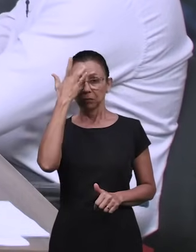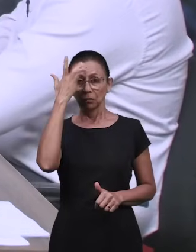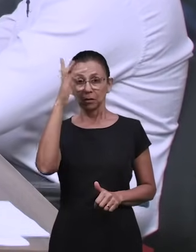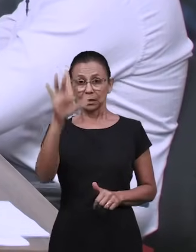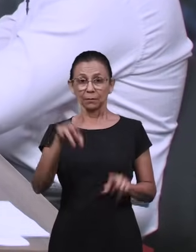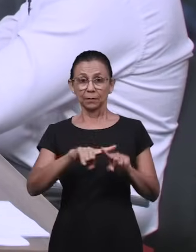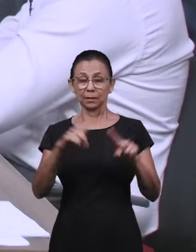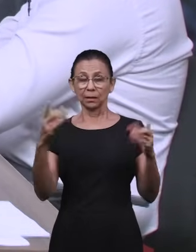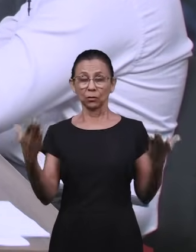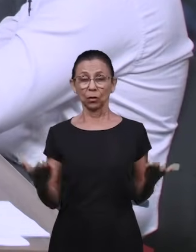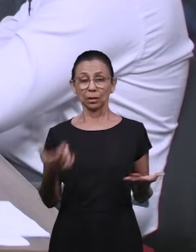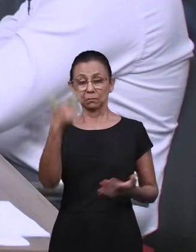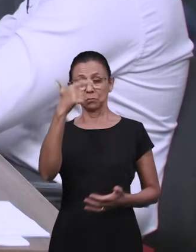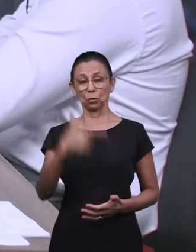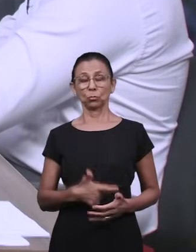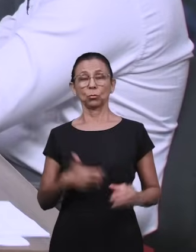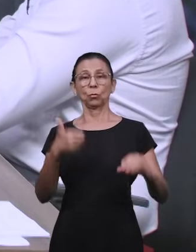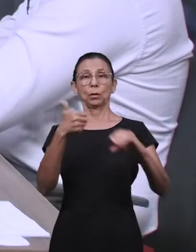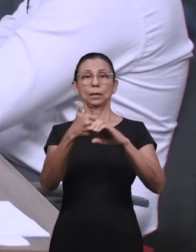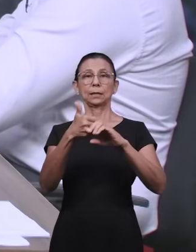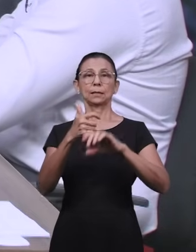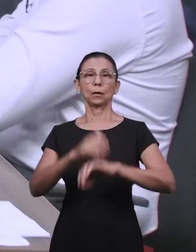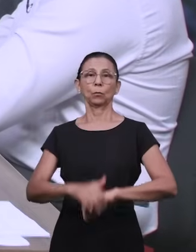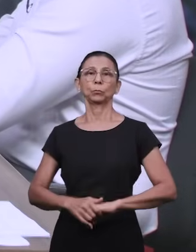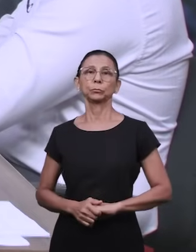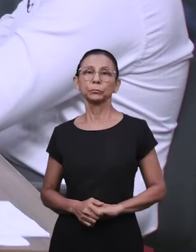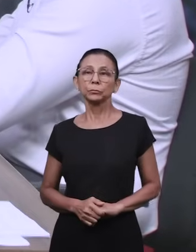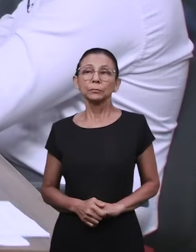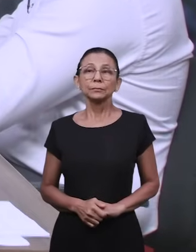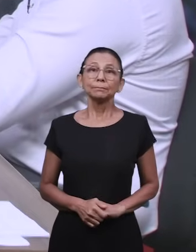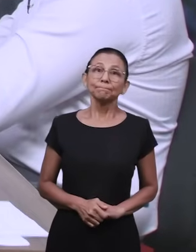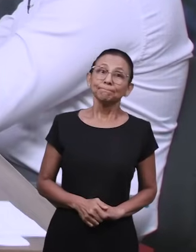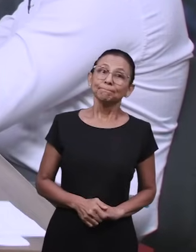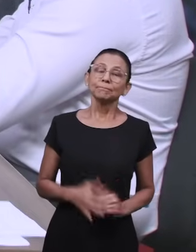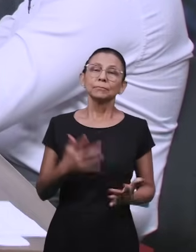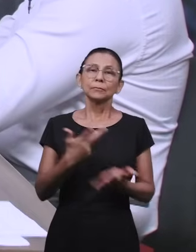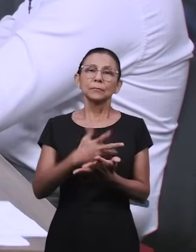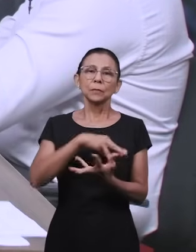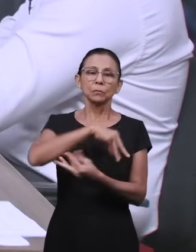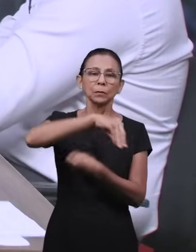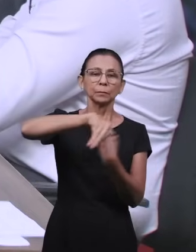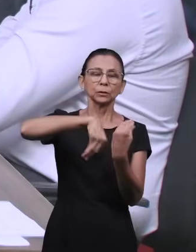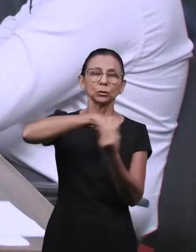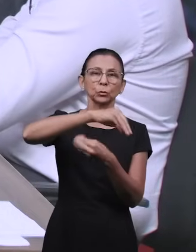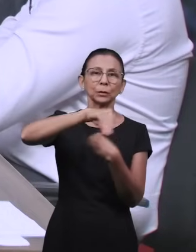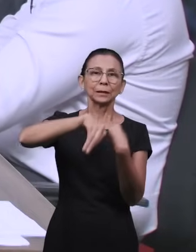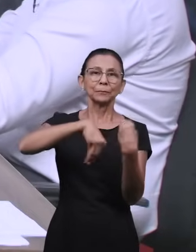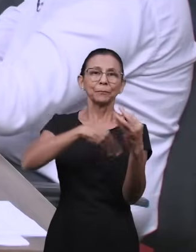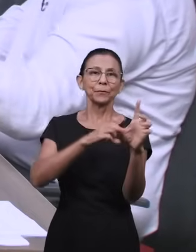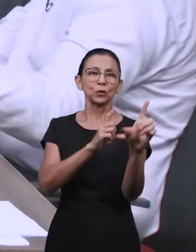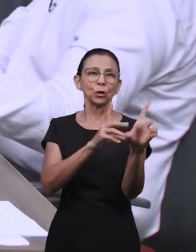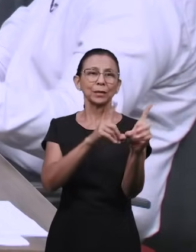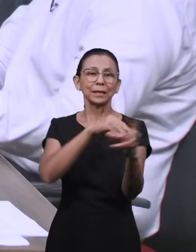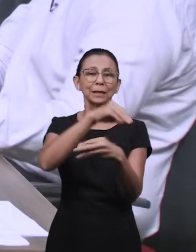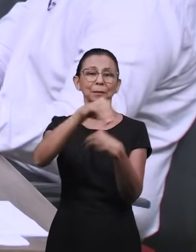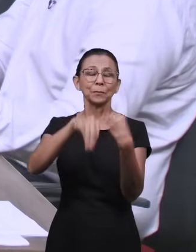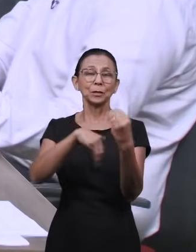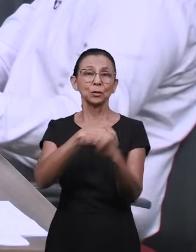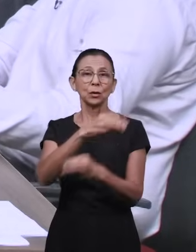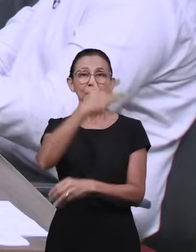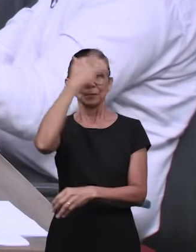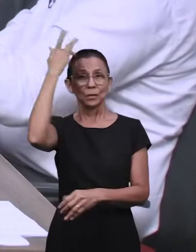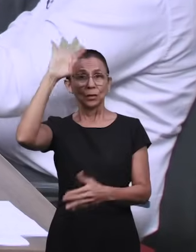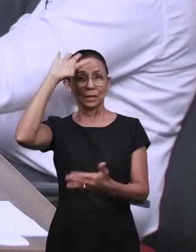cristãs. E é claro, ali há, de certa forma, uma mistura doutrinária, porque aqueles